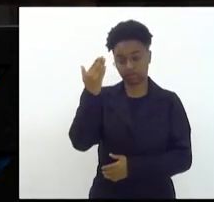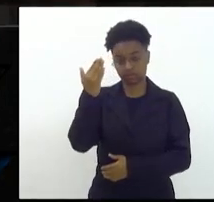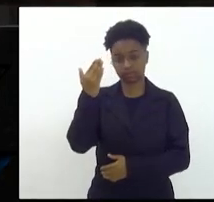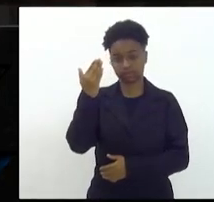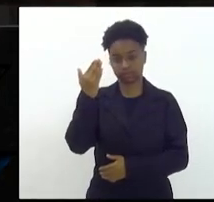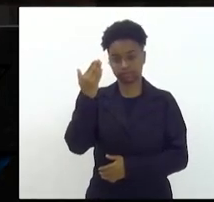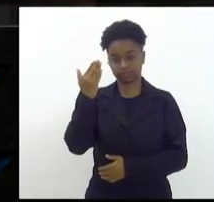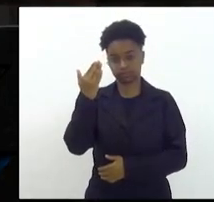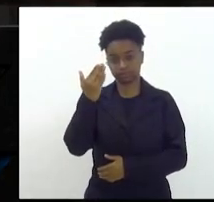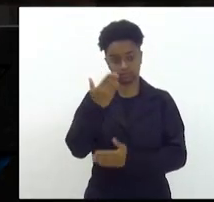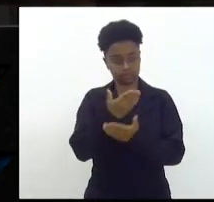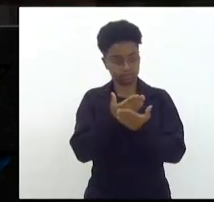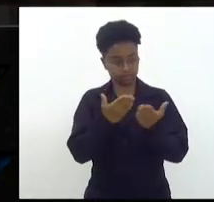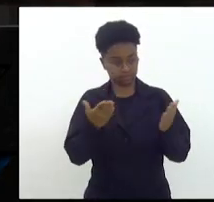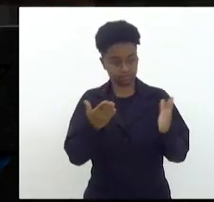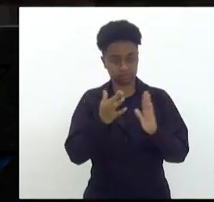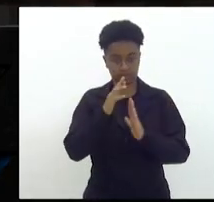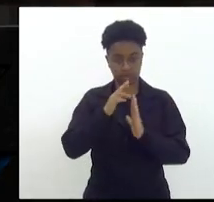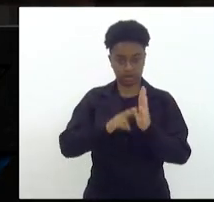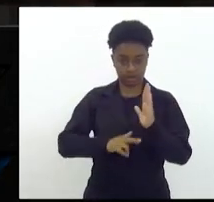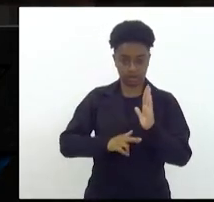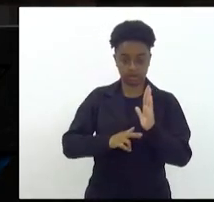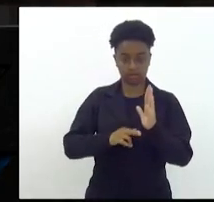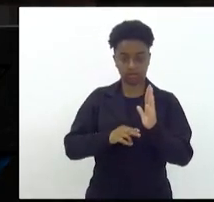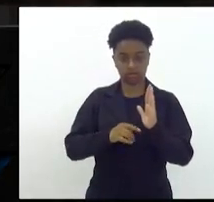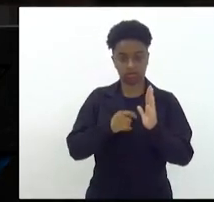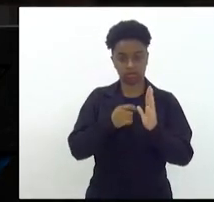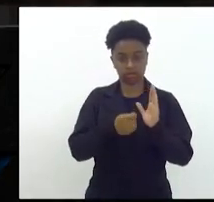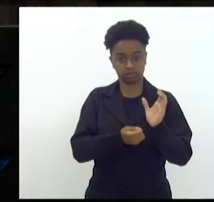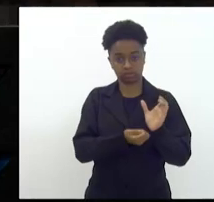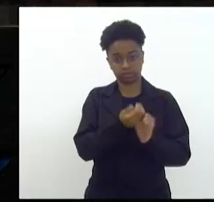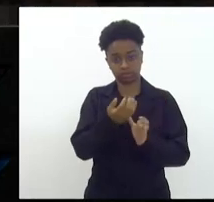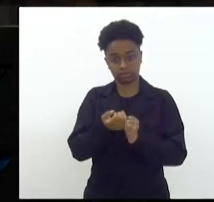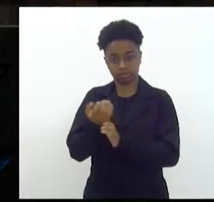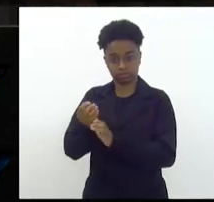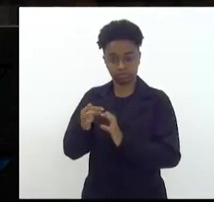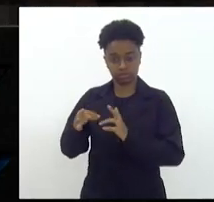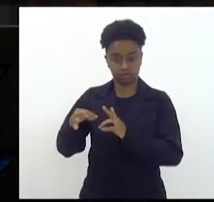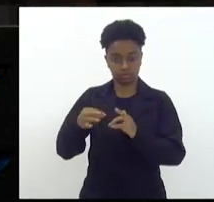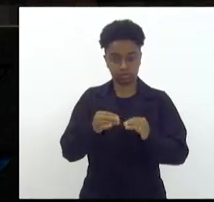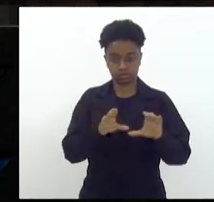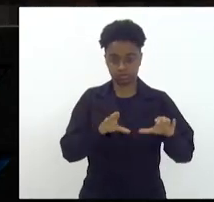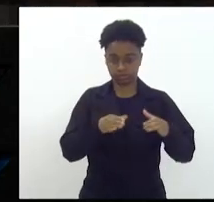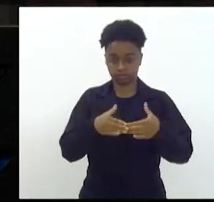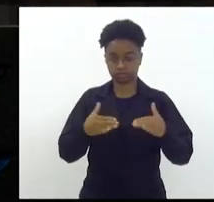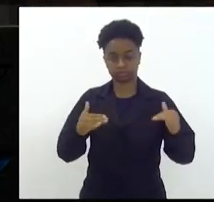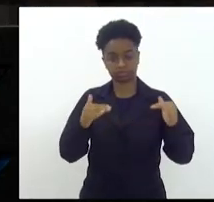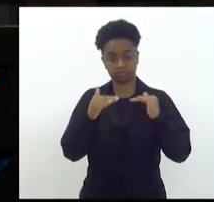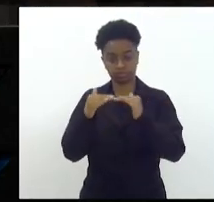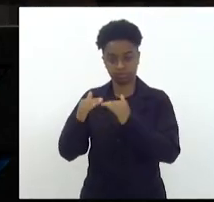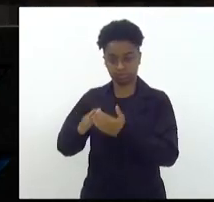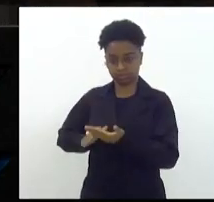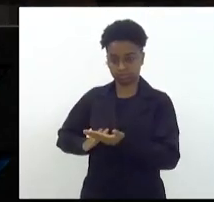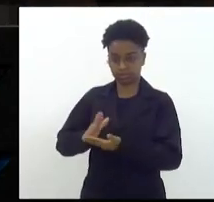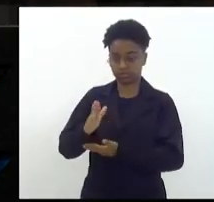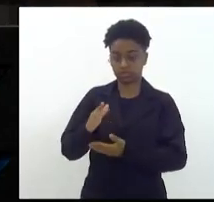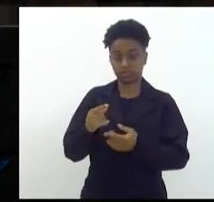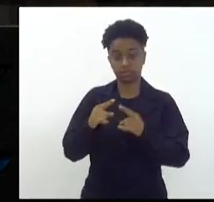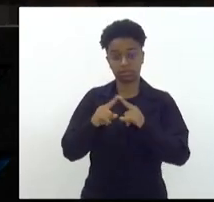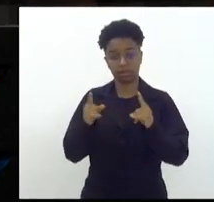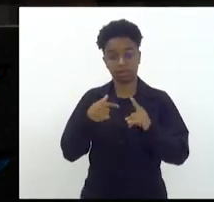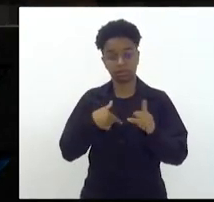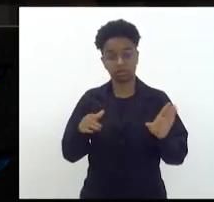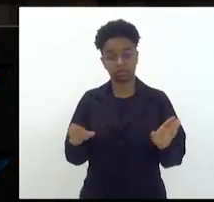aos relatores de todas as comissões que deram pareceres favoráveis e queriam poucas